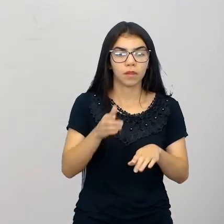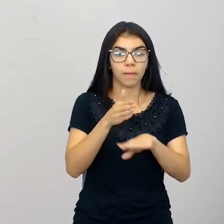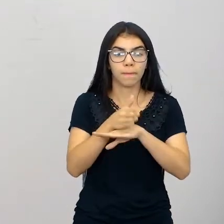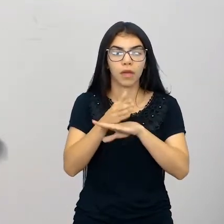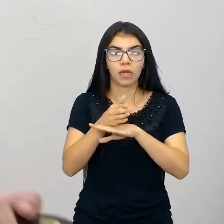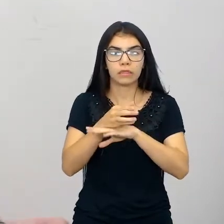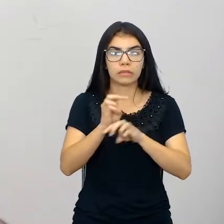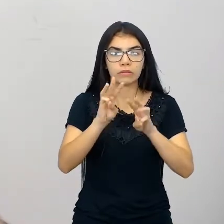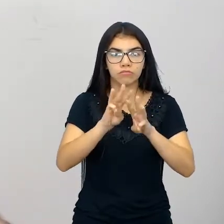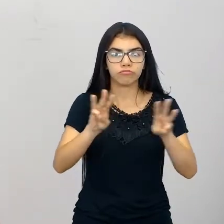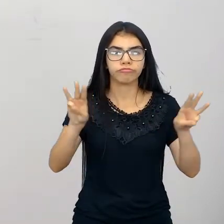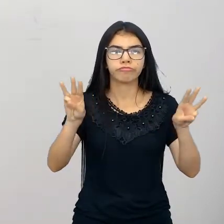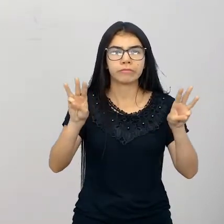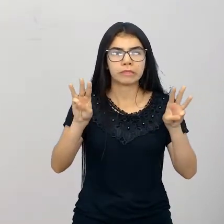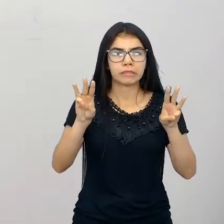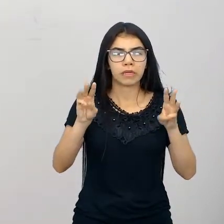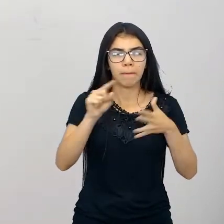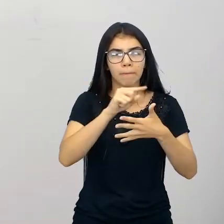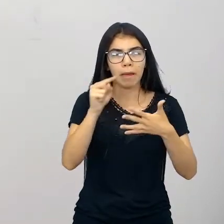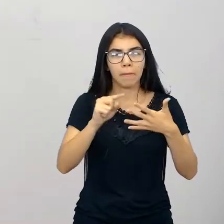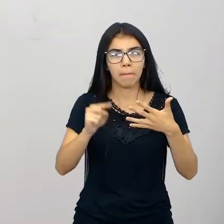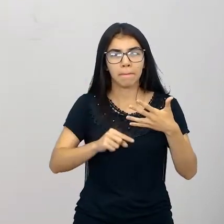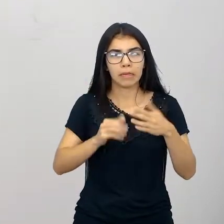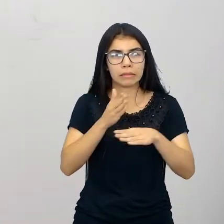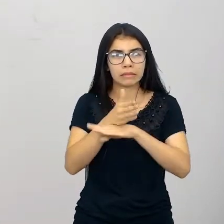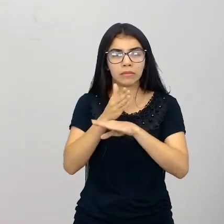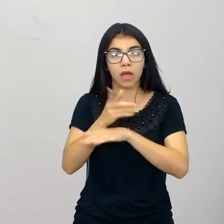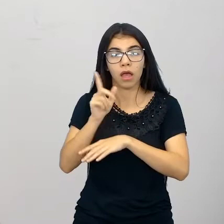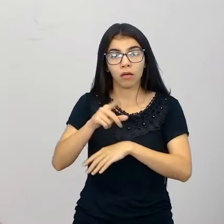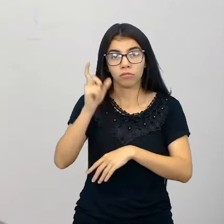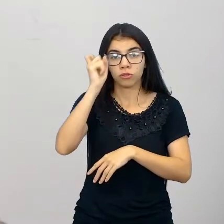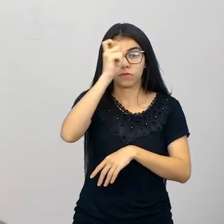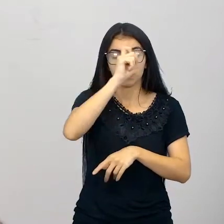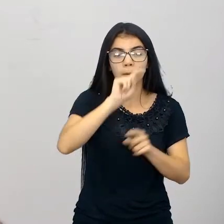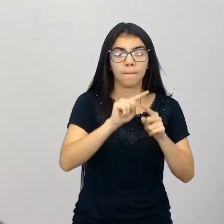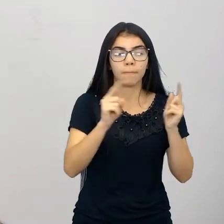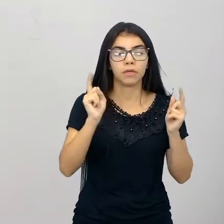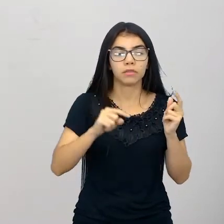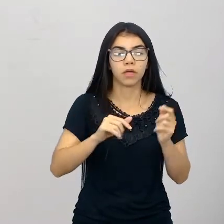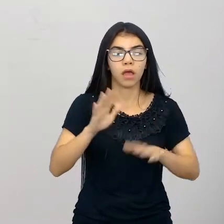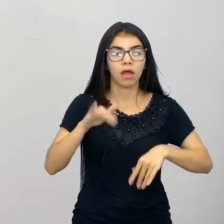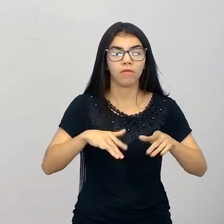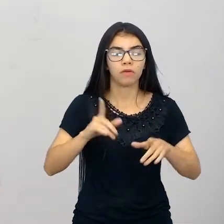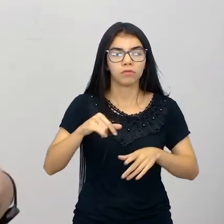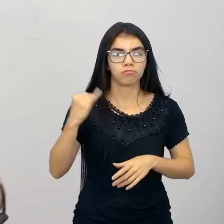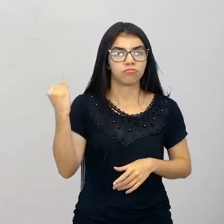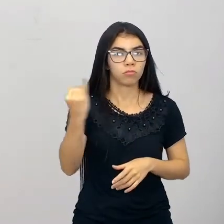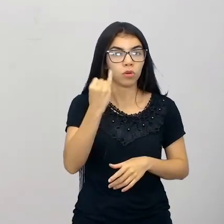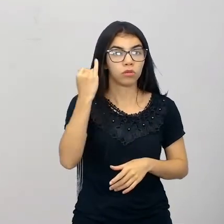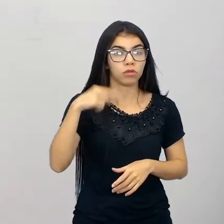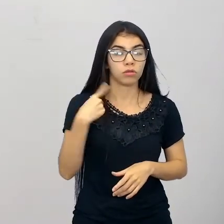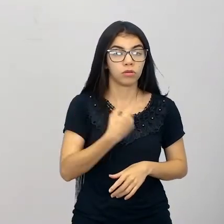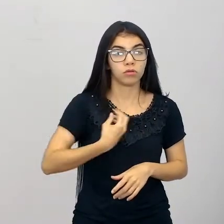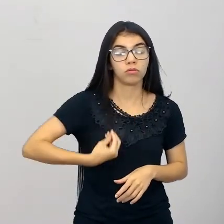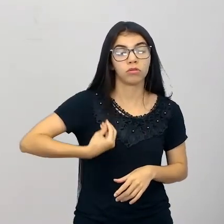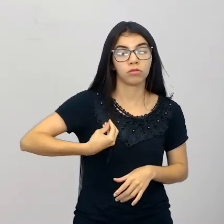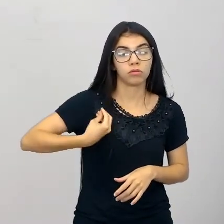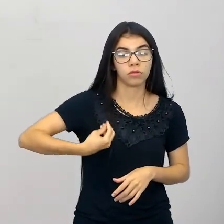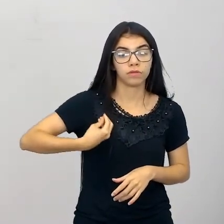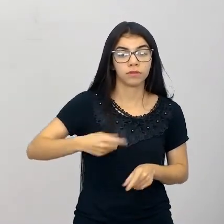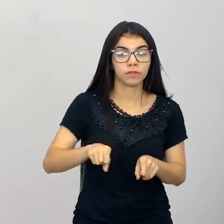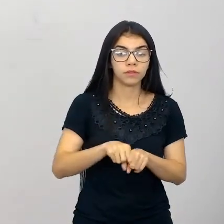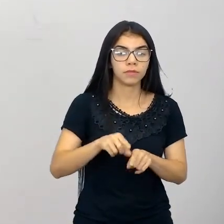link, acesso a streaming, tudo isso é complicado, né? A gente entende isso. Puxa, mas é algo que é tão importante na nossa vida que a gente tem que, de alguma